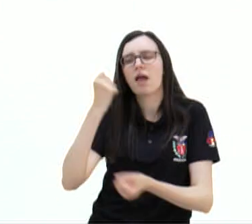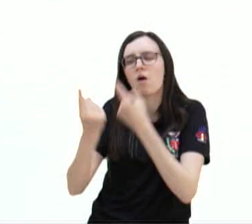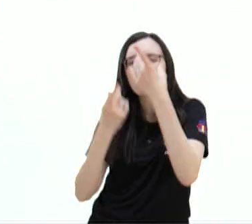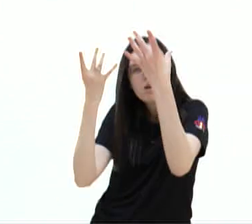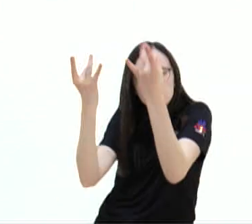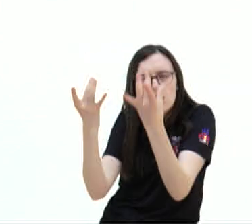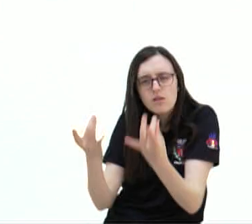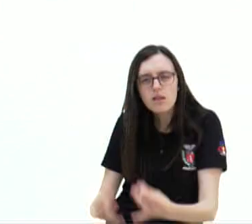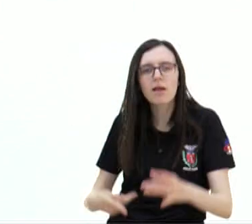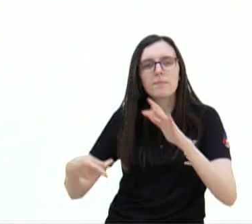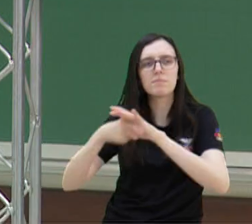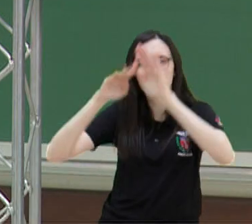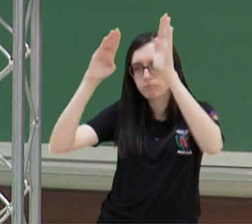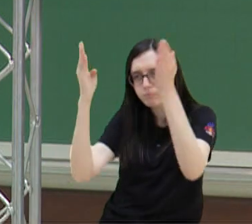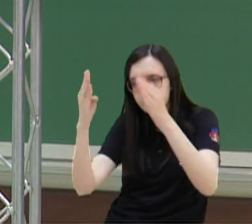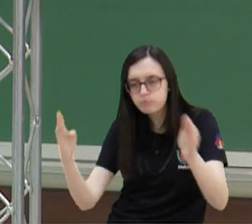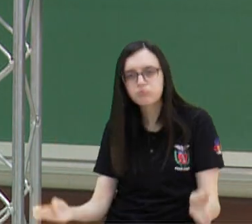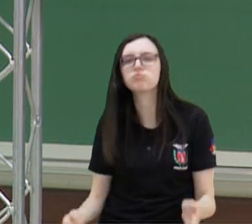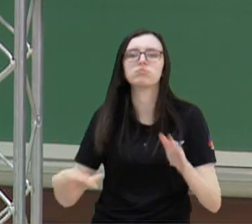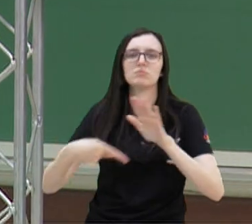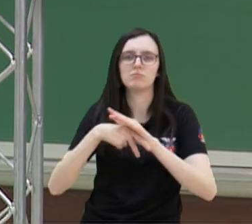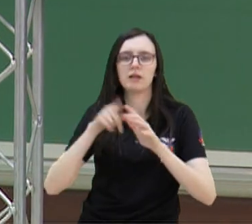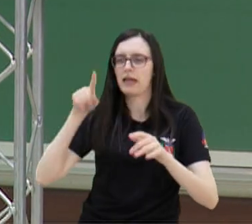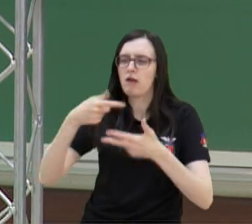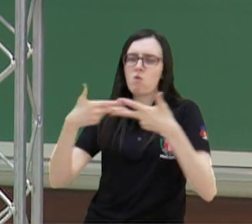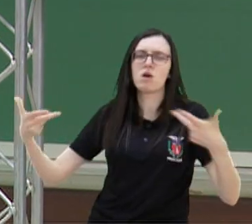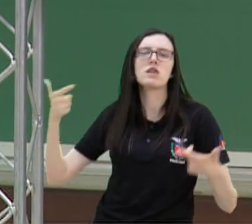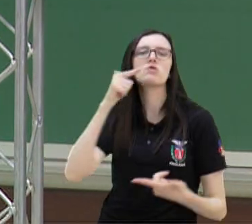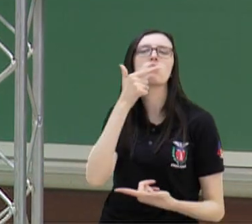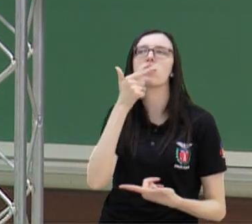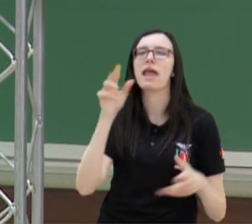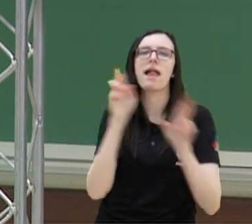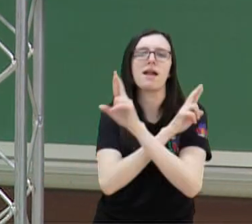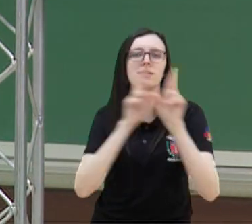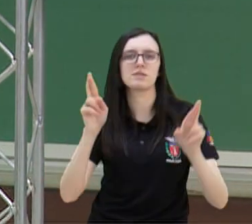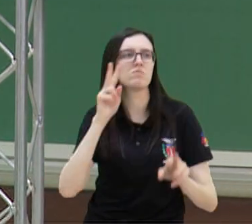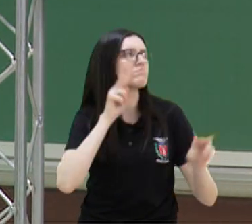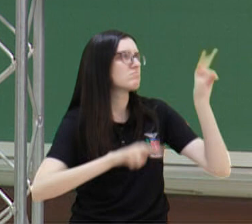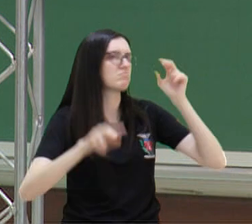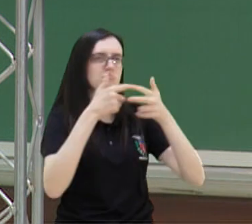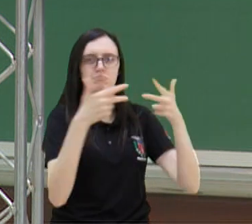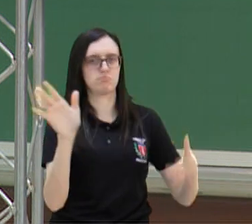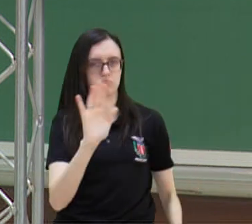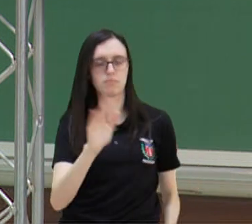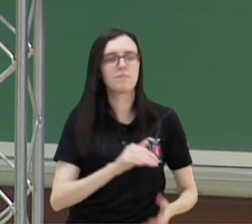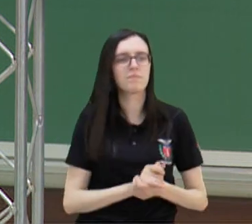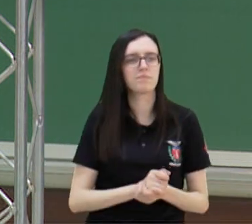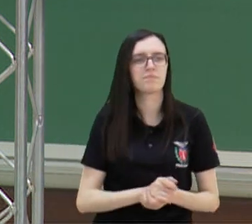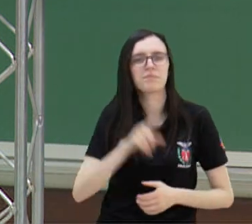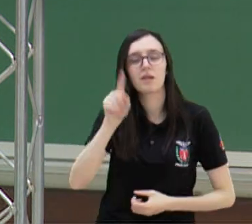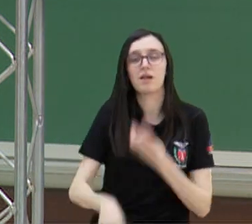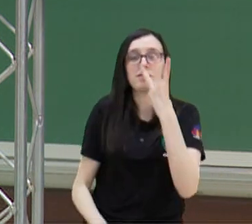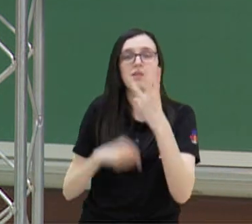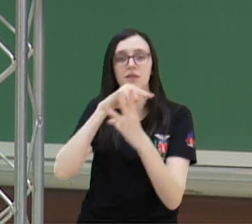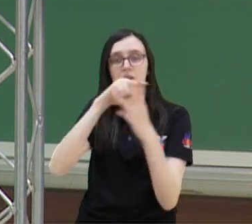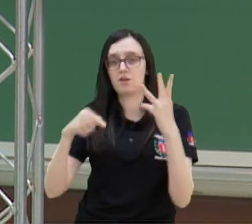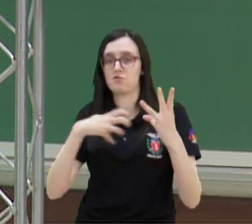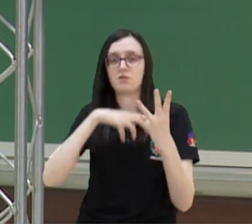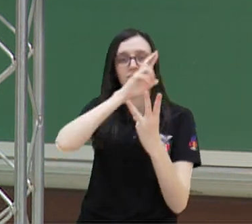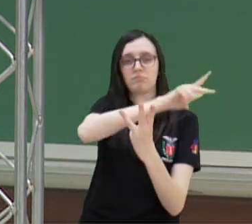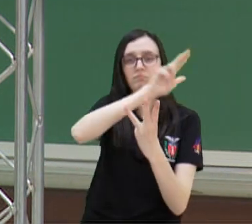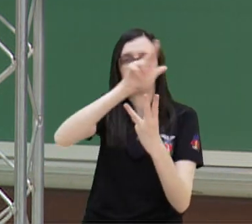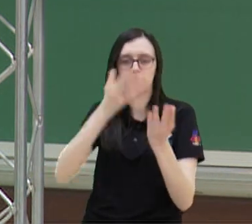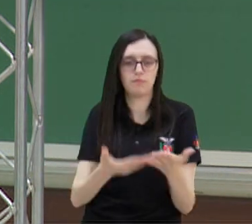detalhes geométricos ou orgânicos, que são abstratos, que não têm relação nenhuma figurativa. São 3 estilos que nós temos